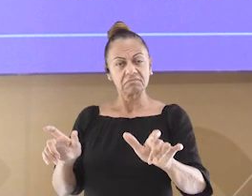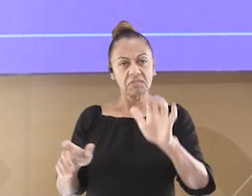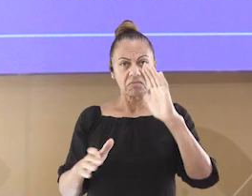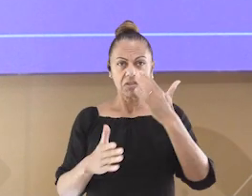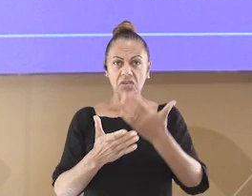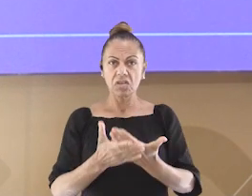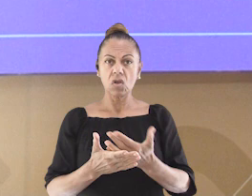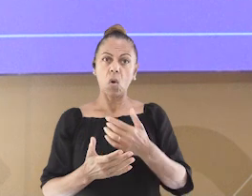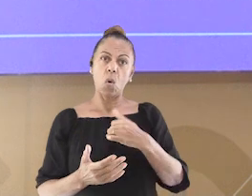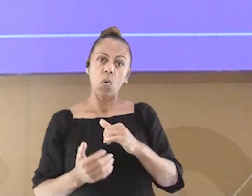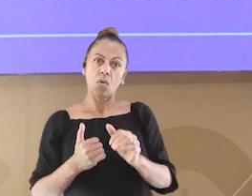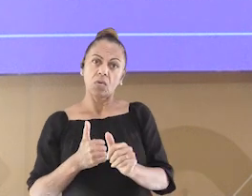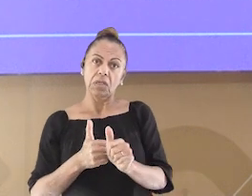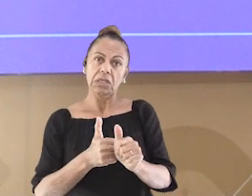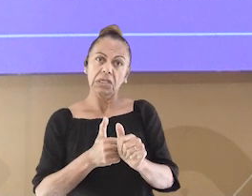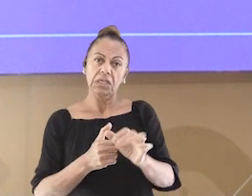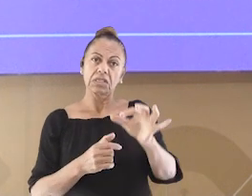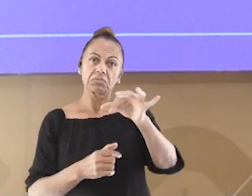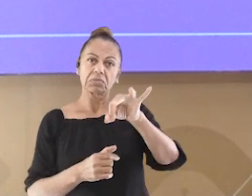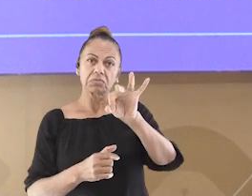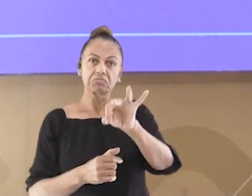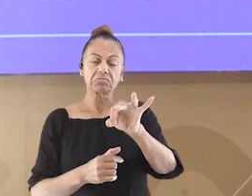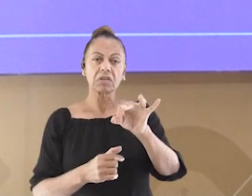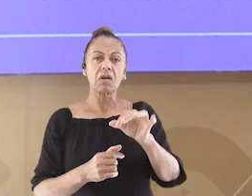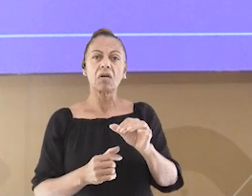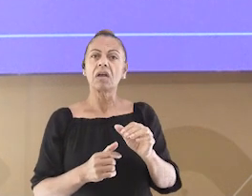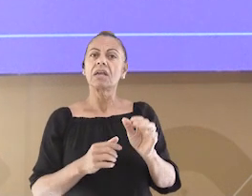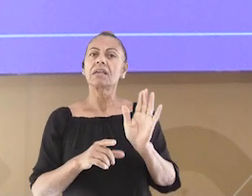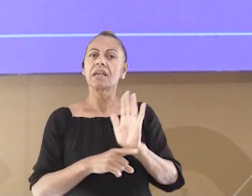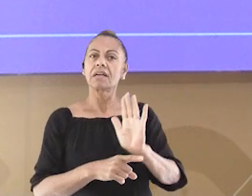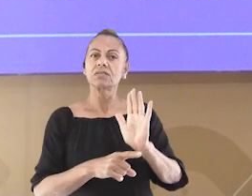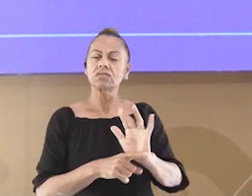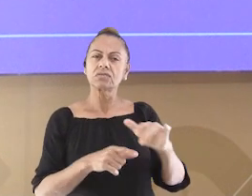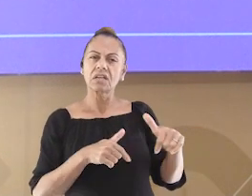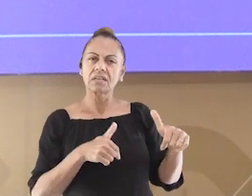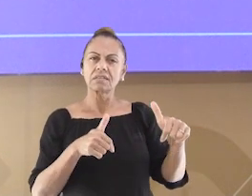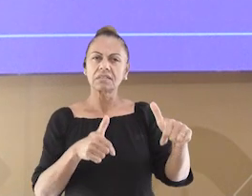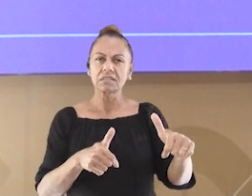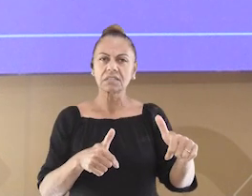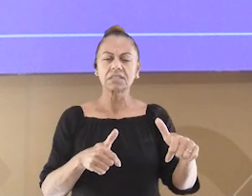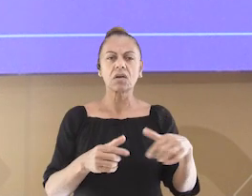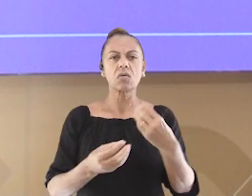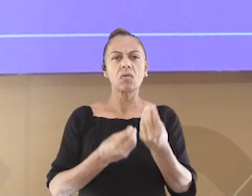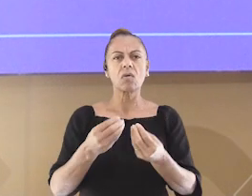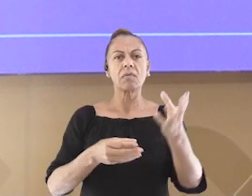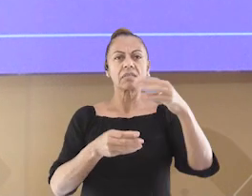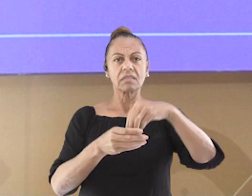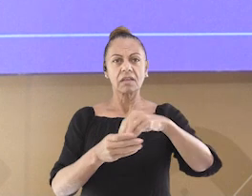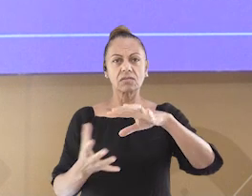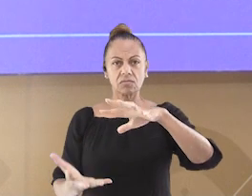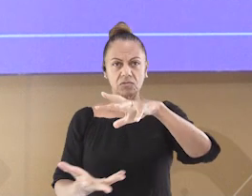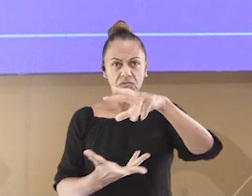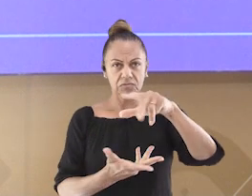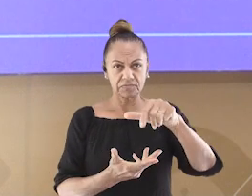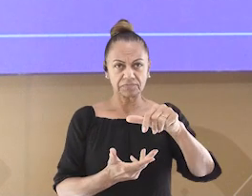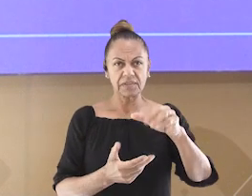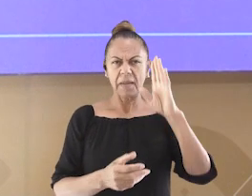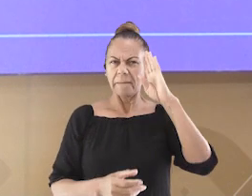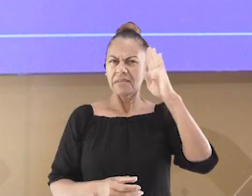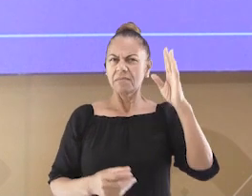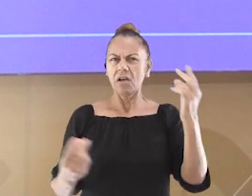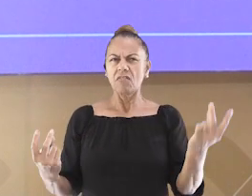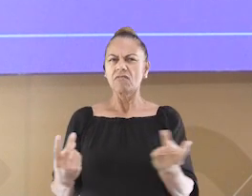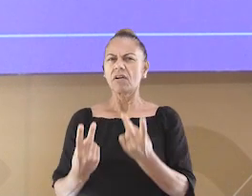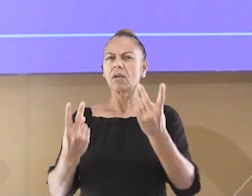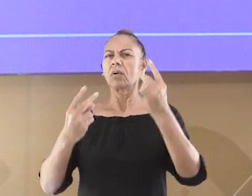ou virtudes. Os fiéis seguem o que é definido pelo seu orixá, ou guia espiritual, que o conduzirá no modo